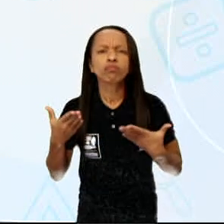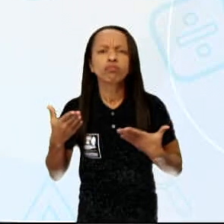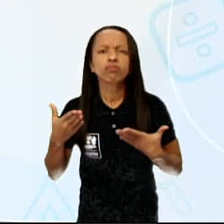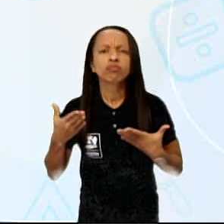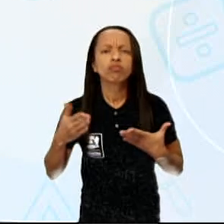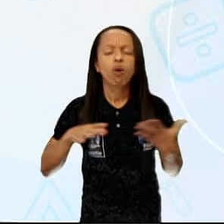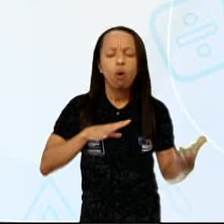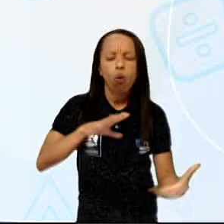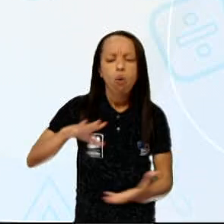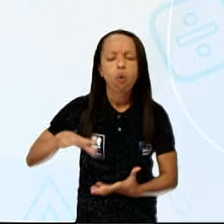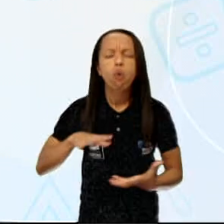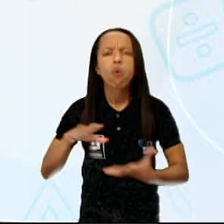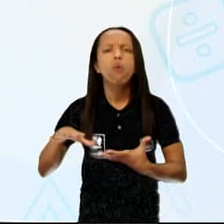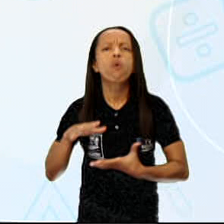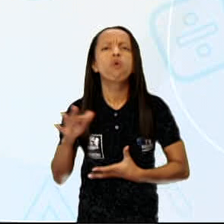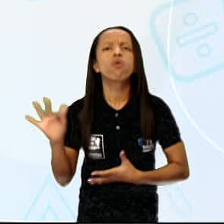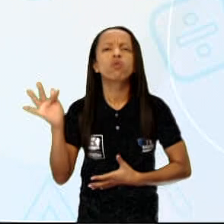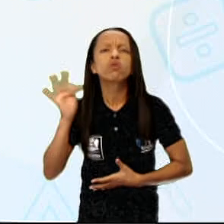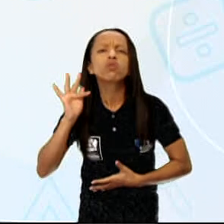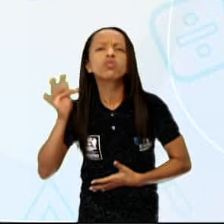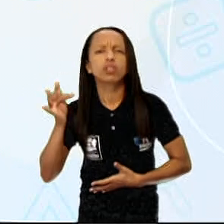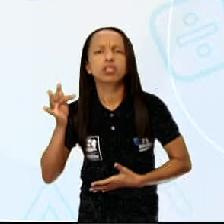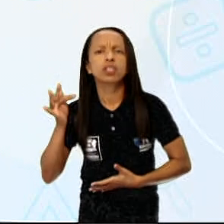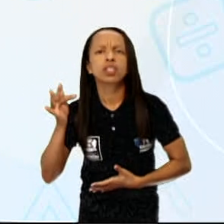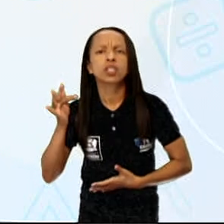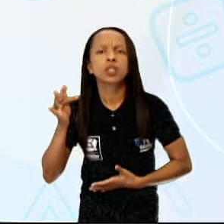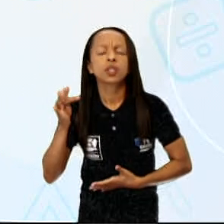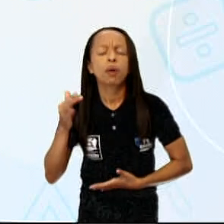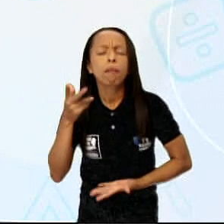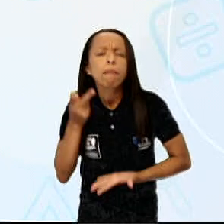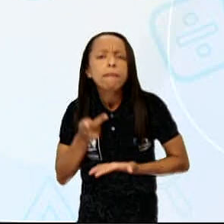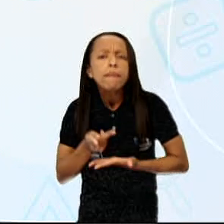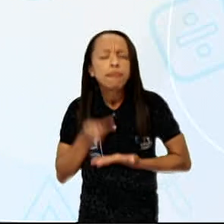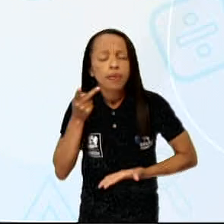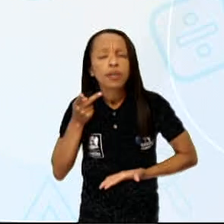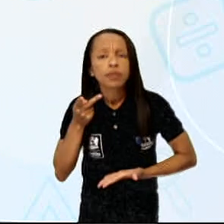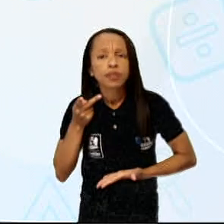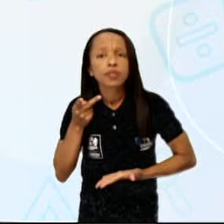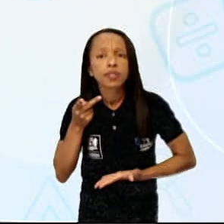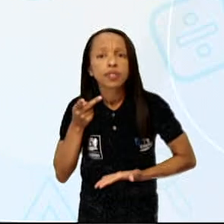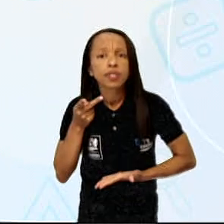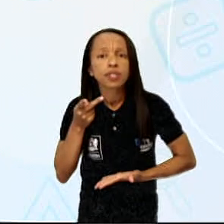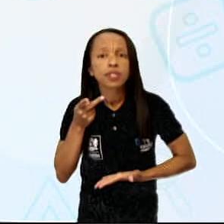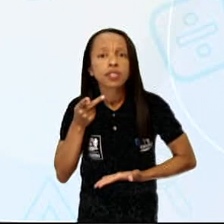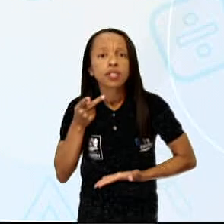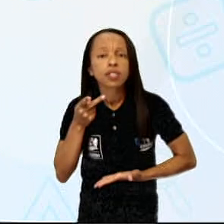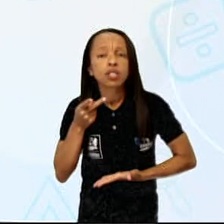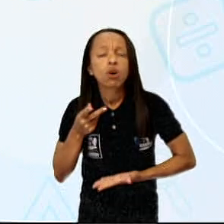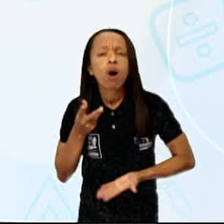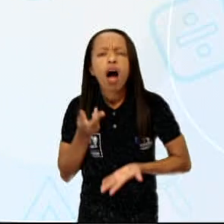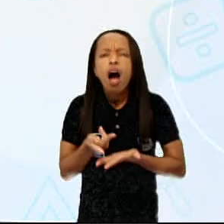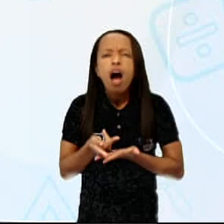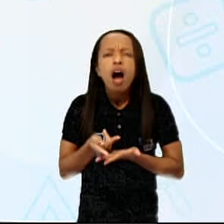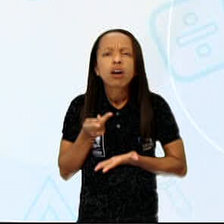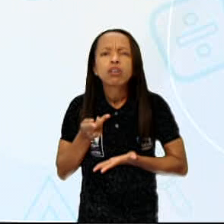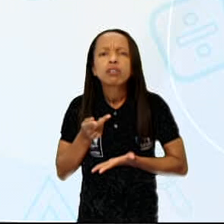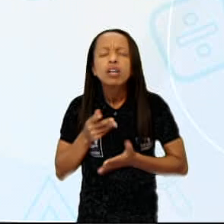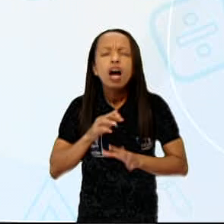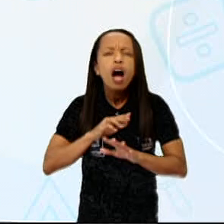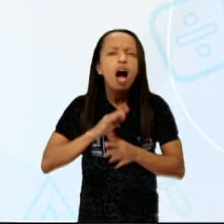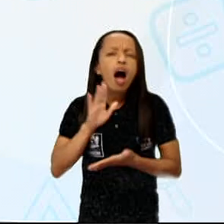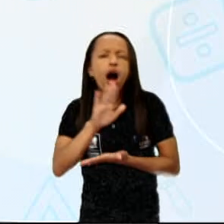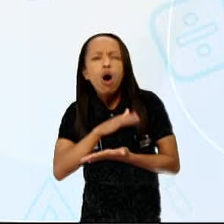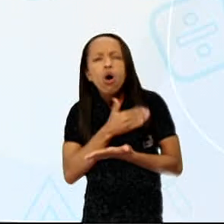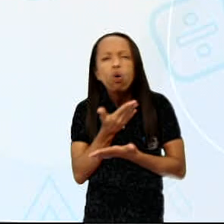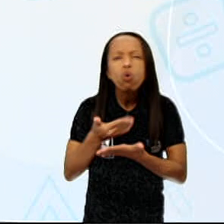a Revolução Francesa? Para que a Revolução acontecesse, se sucederam alguns fatos dentro daquele país.